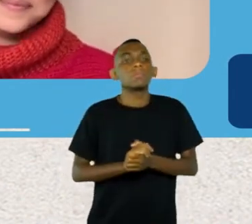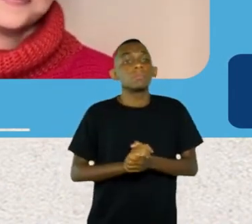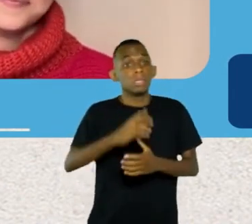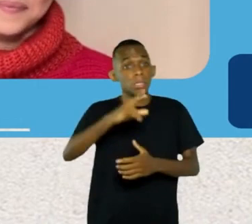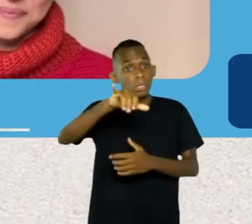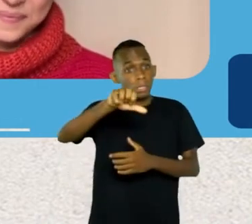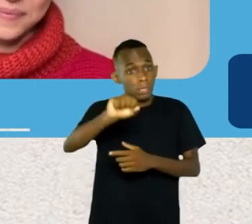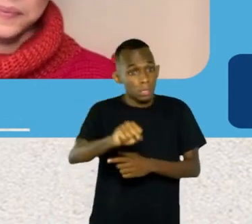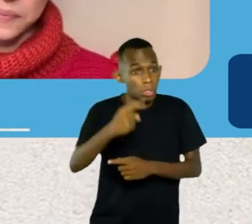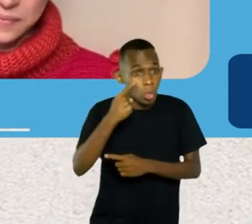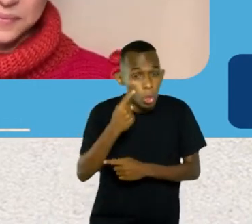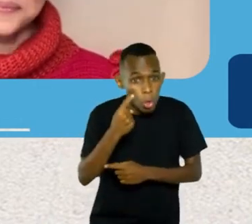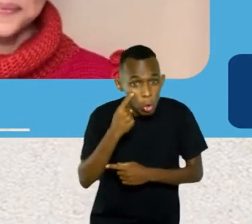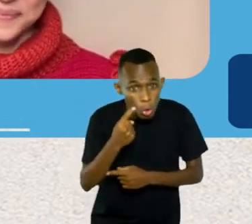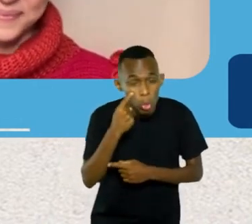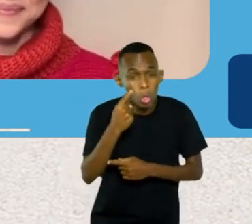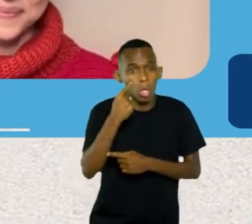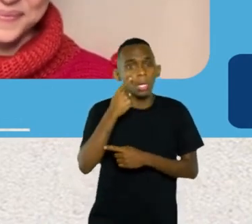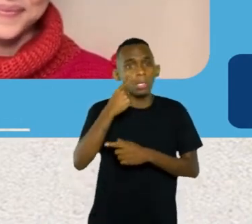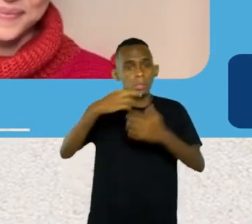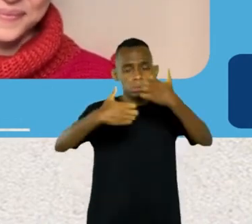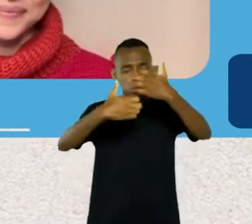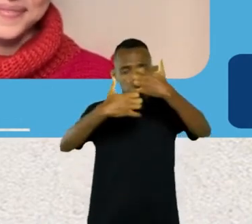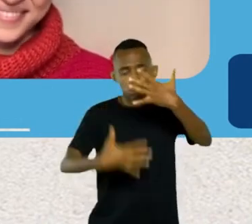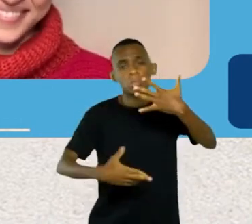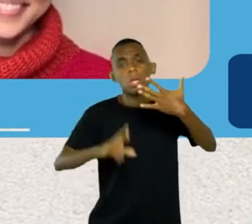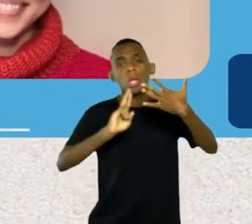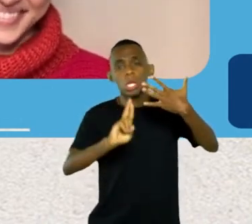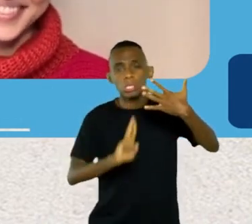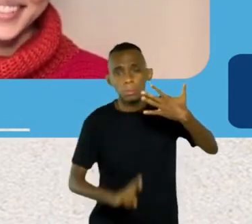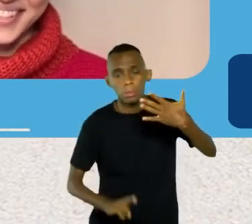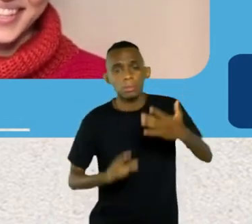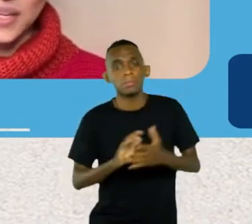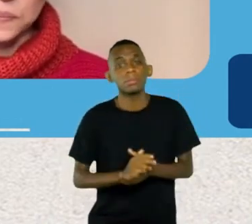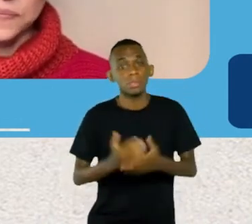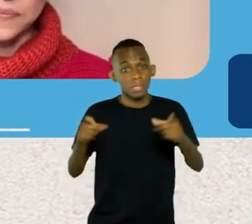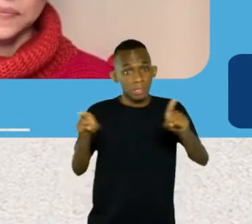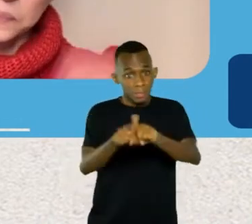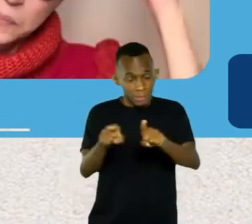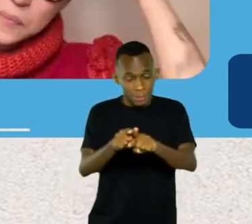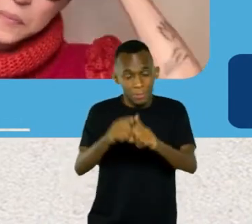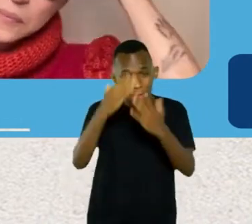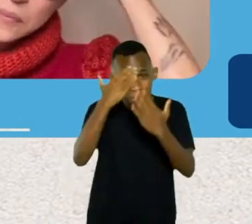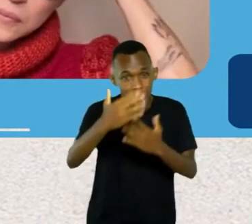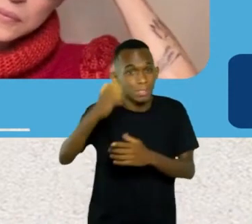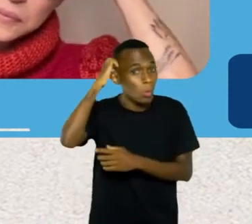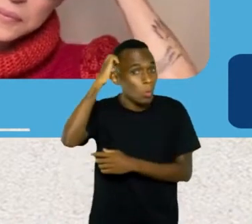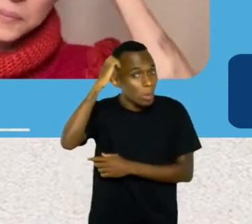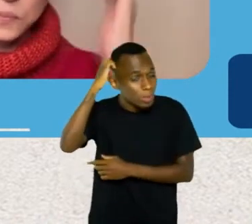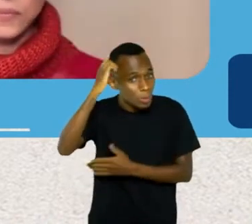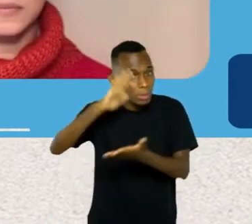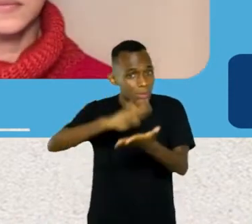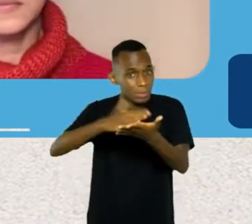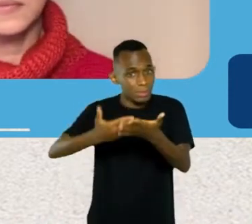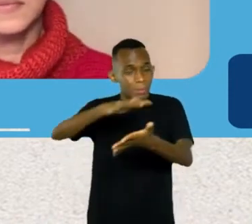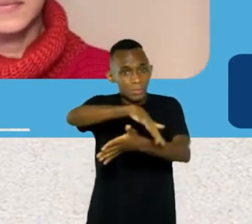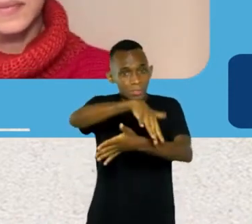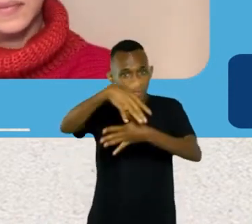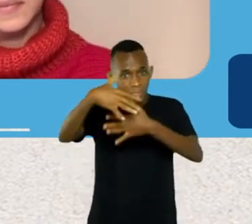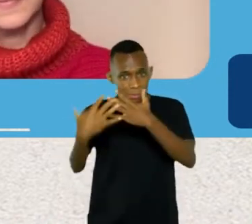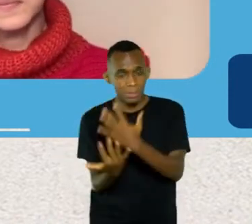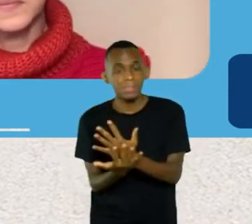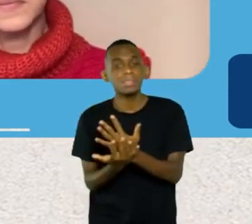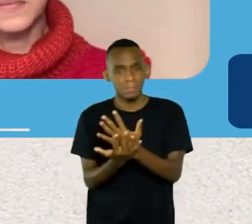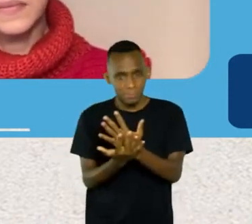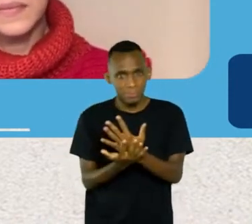lá, se tiver mais perguntas para responder também. Quero agradecer ao Eduardo Rodrigo, nosso intérprete de